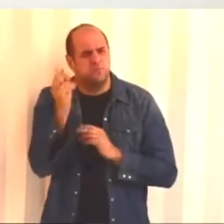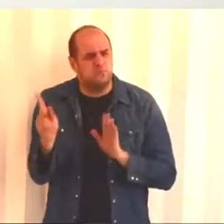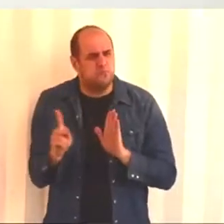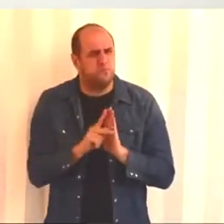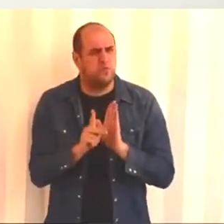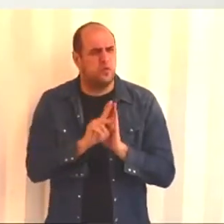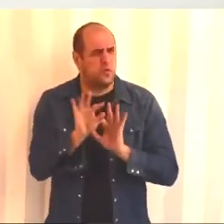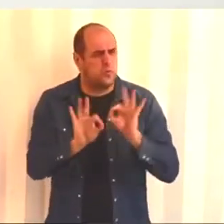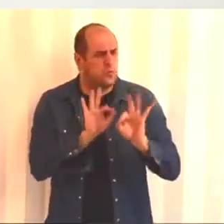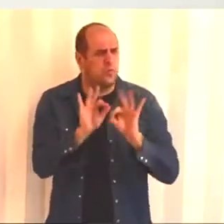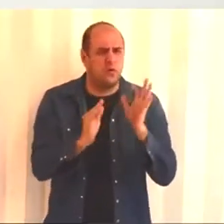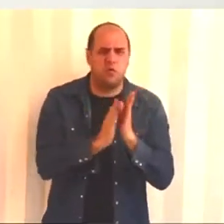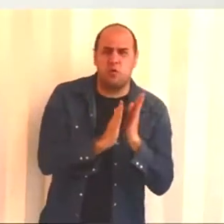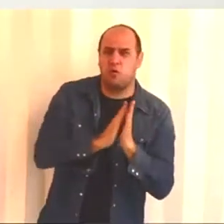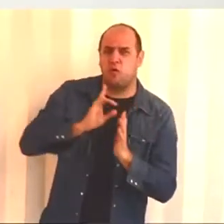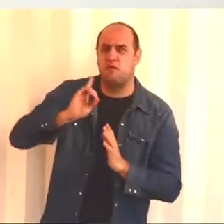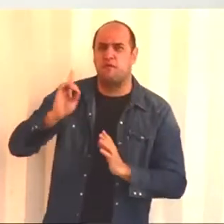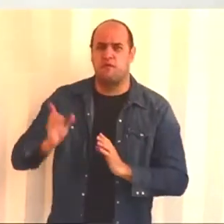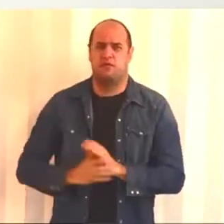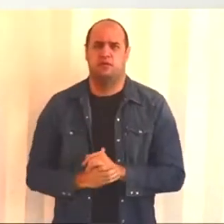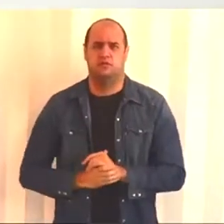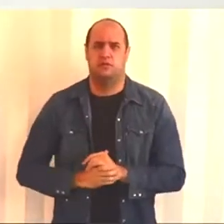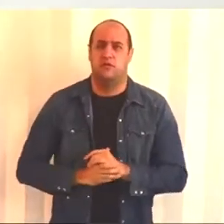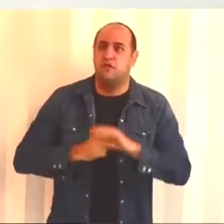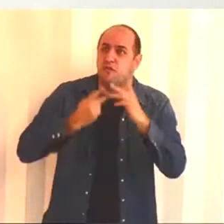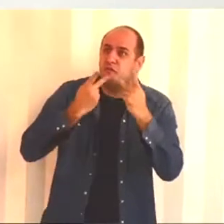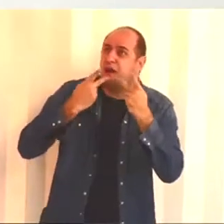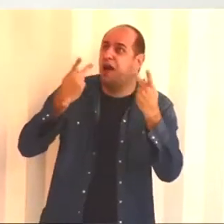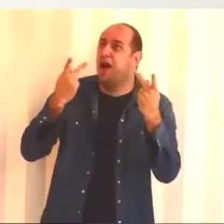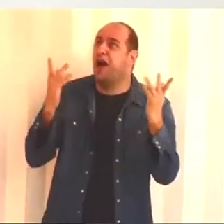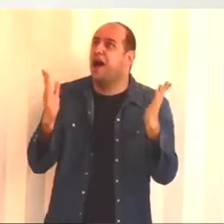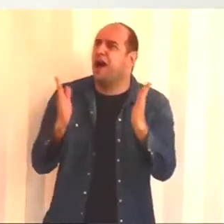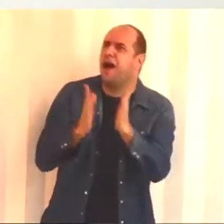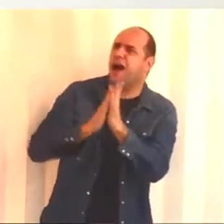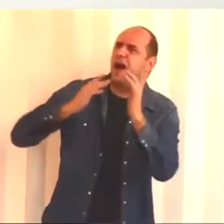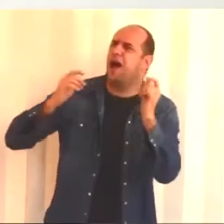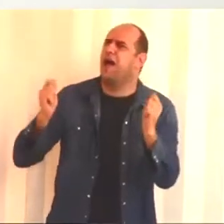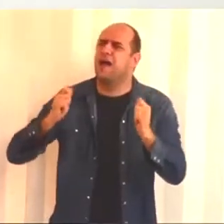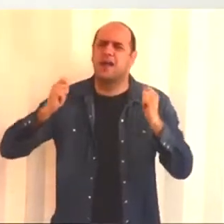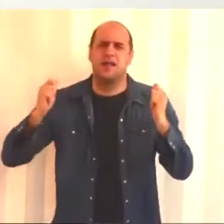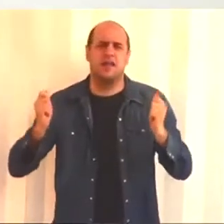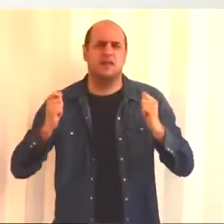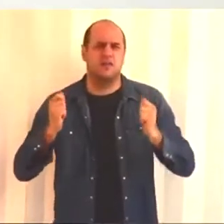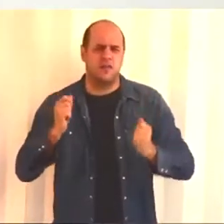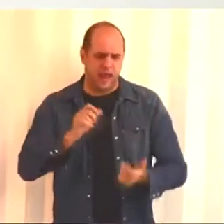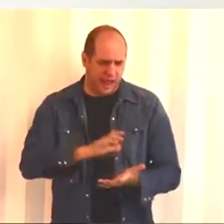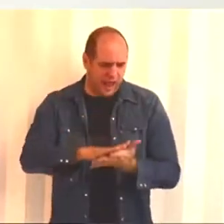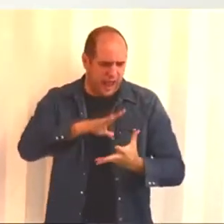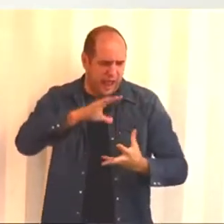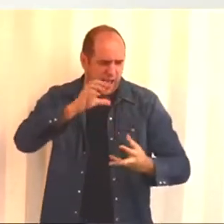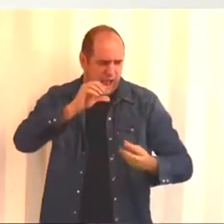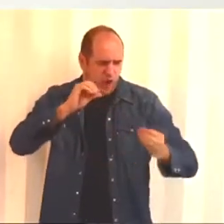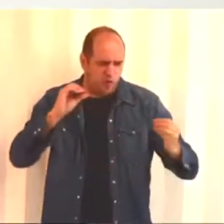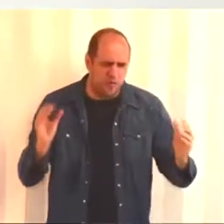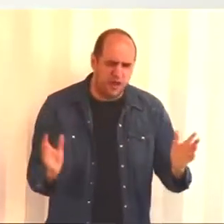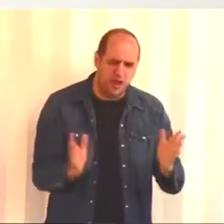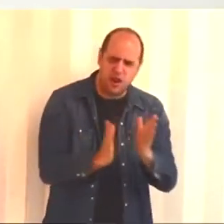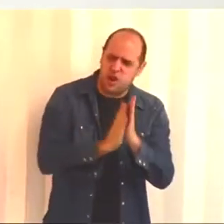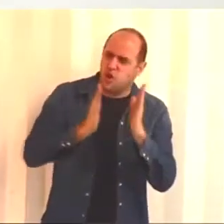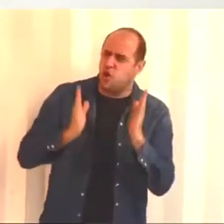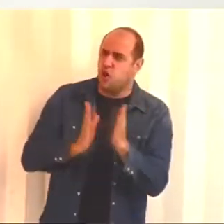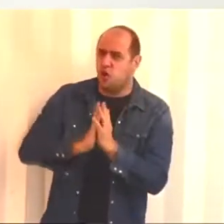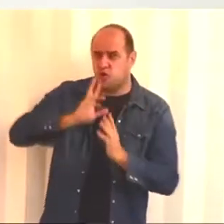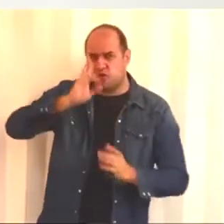seu motivo de louvar a Deus. E ele então diz, aleluia, louva, ó minha alma, ao